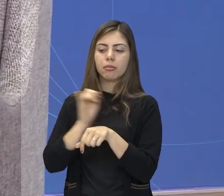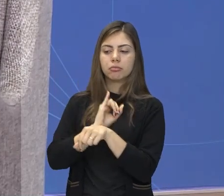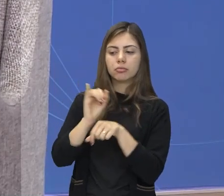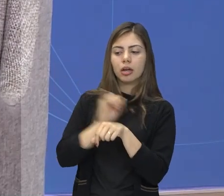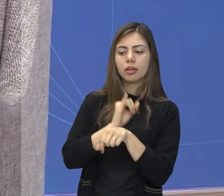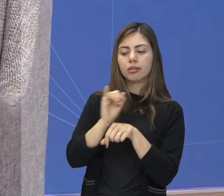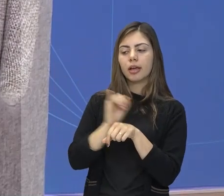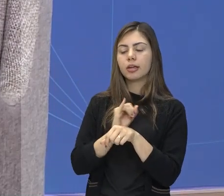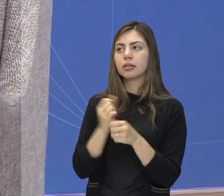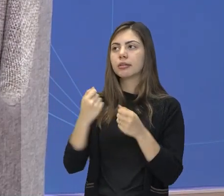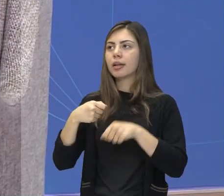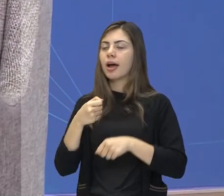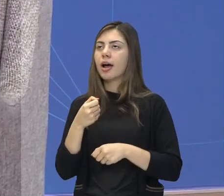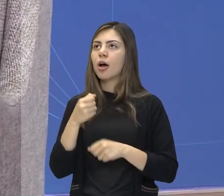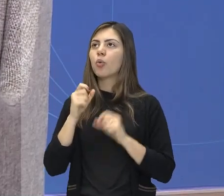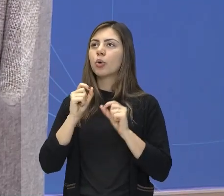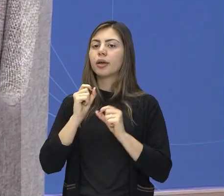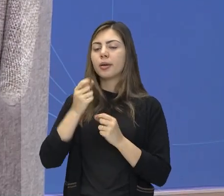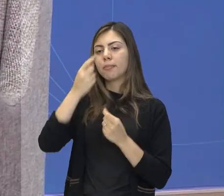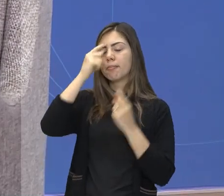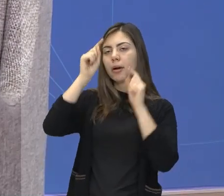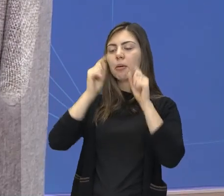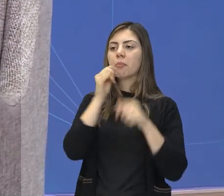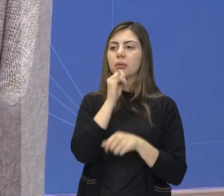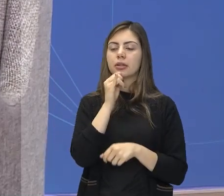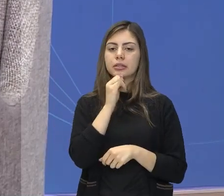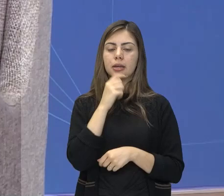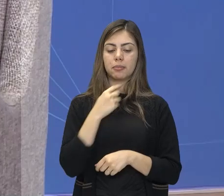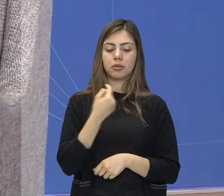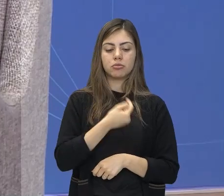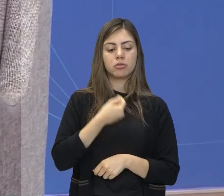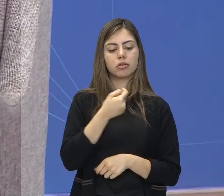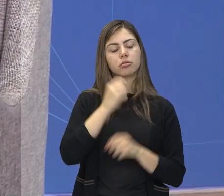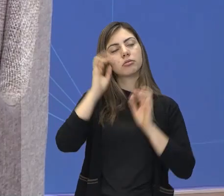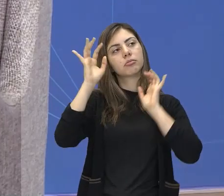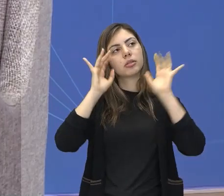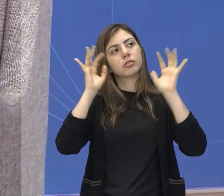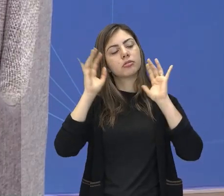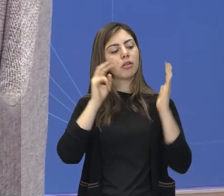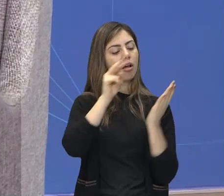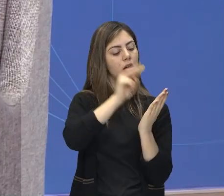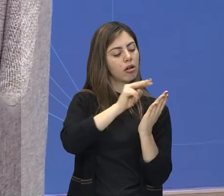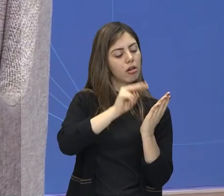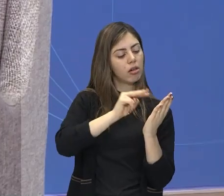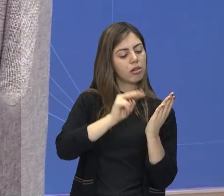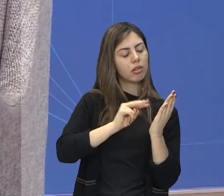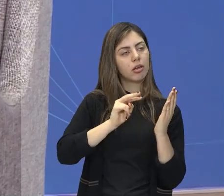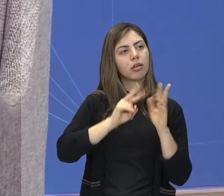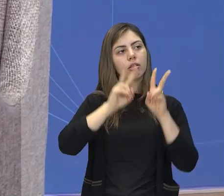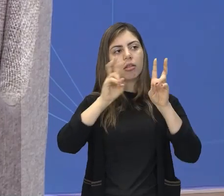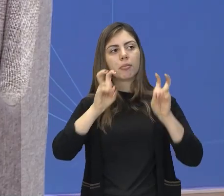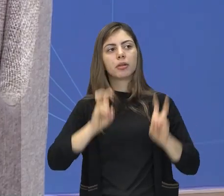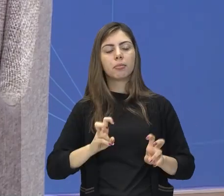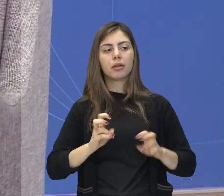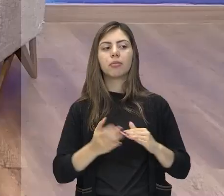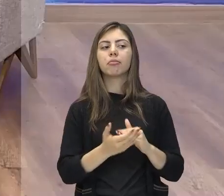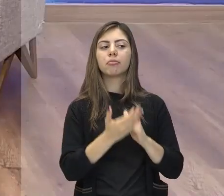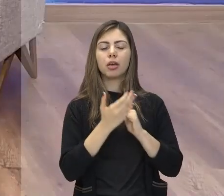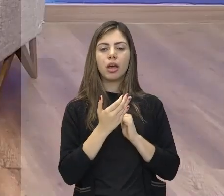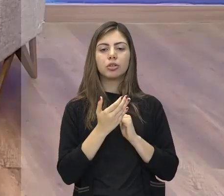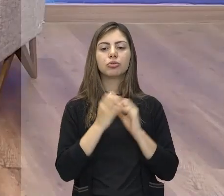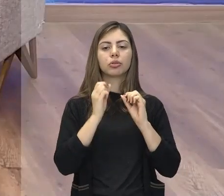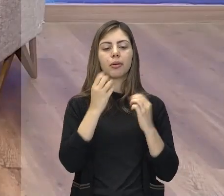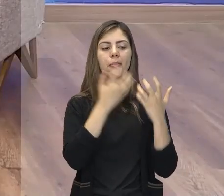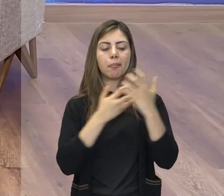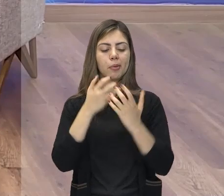minha criatividade, como ter momentos sozinhas, como ler sobre diversos assuntos, né? A partir disso eu pudesse compor de